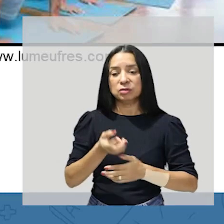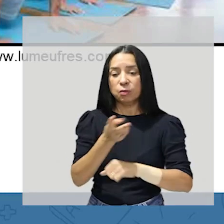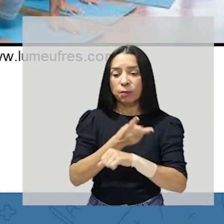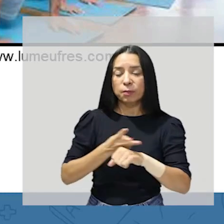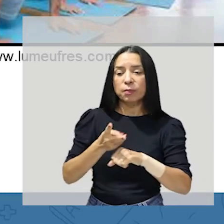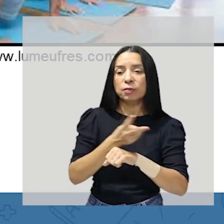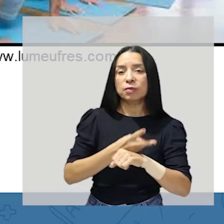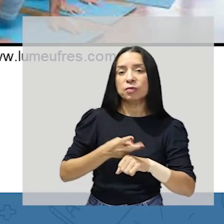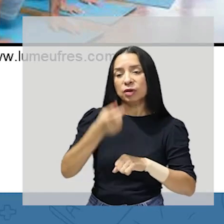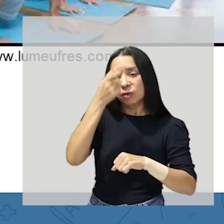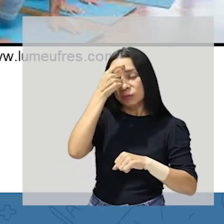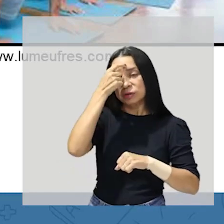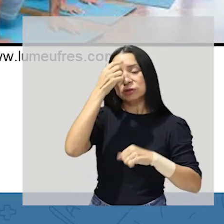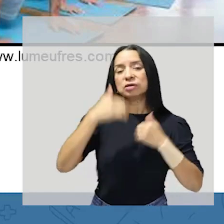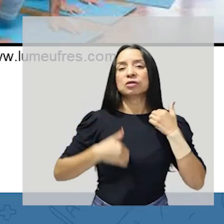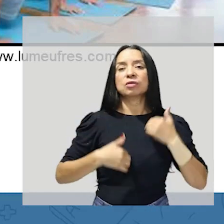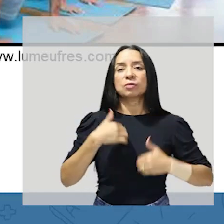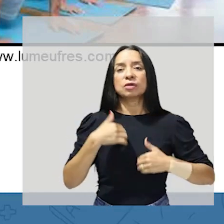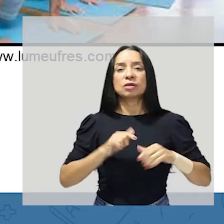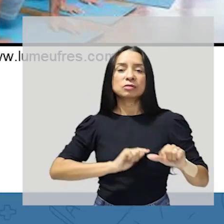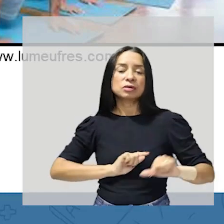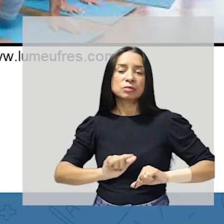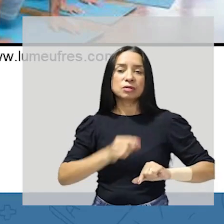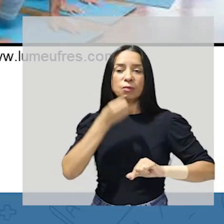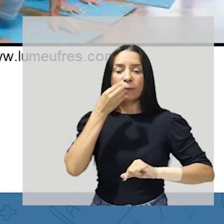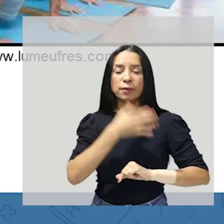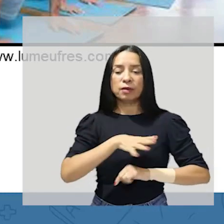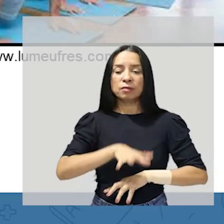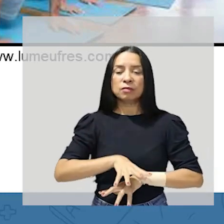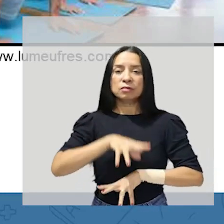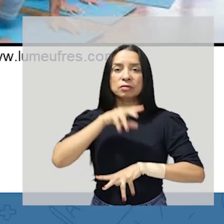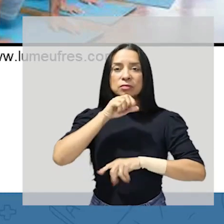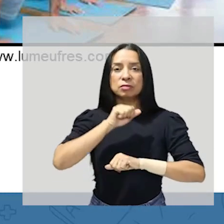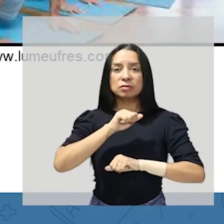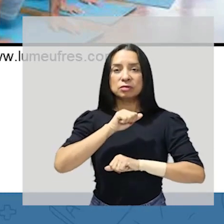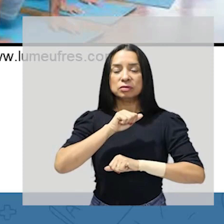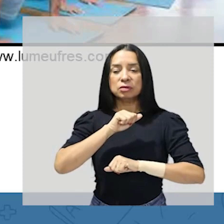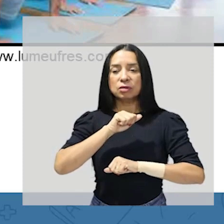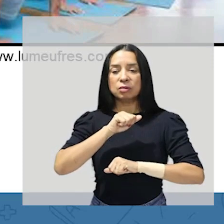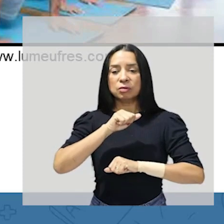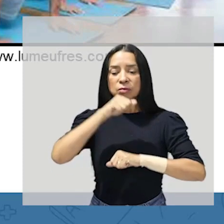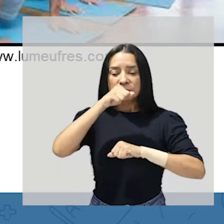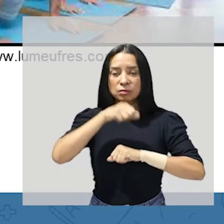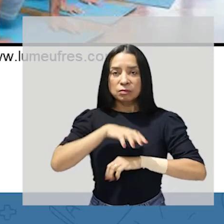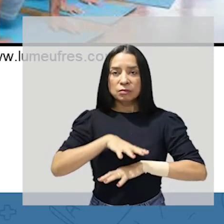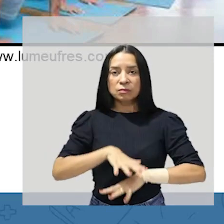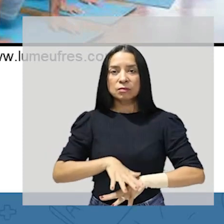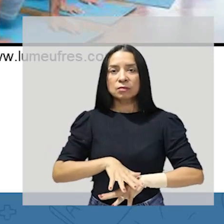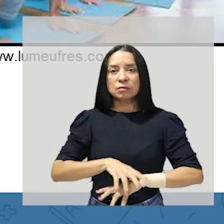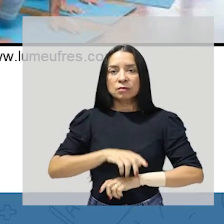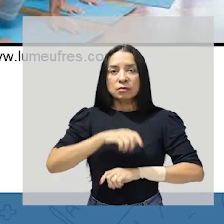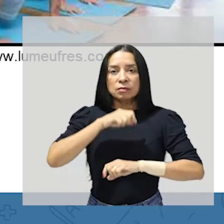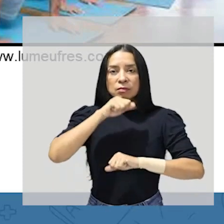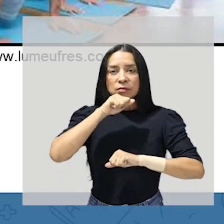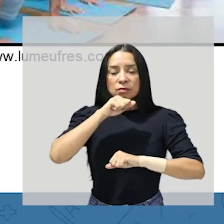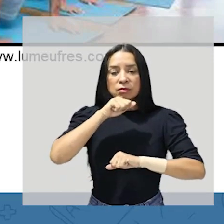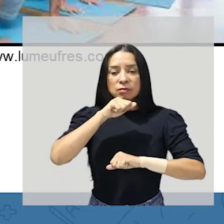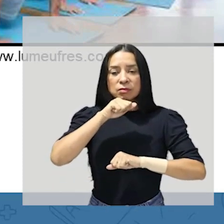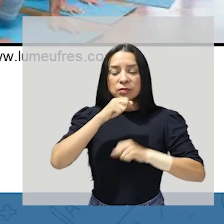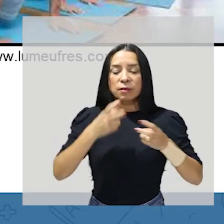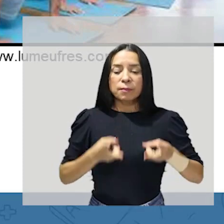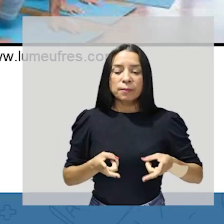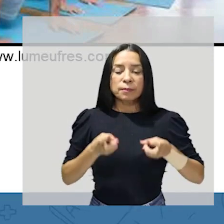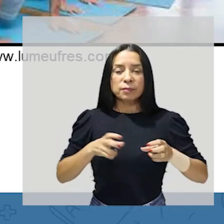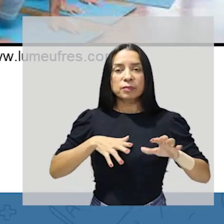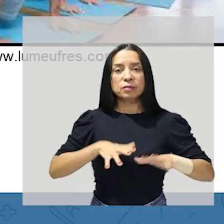consciência corporal, trabalhando muito bem a sua respiração, inspiração e expiração,